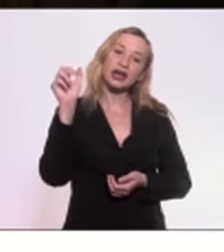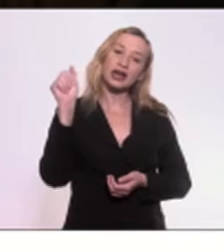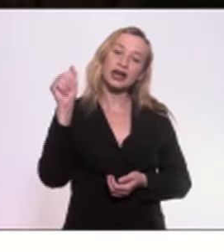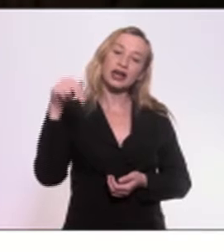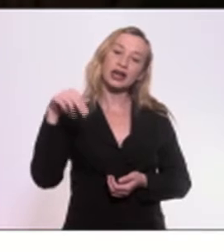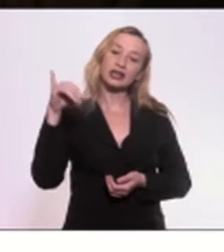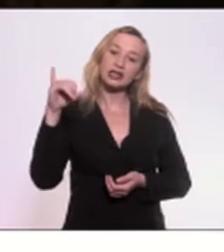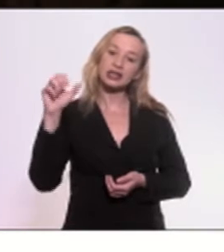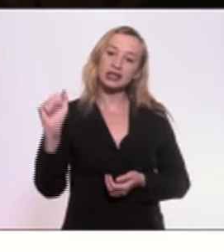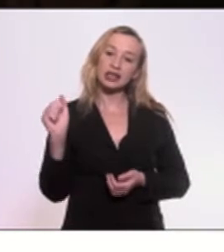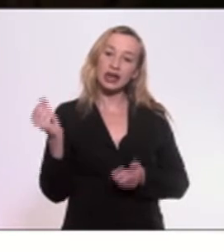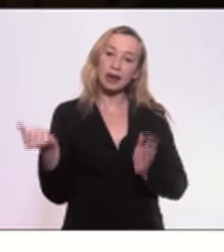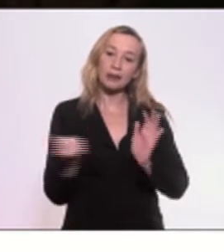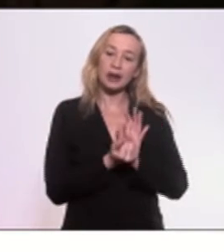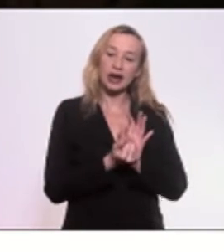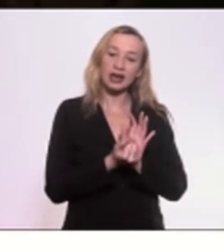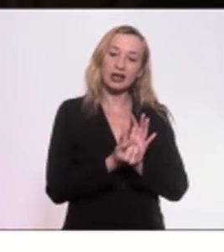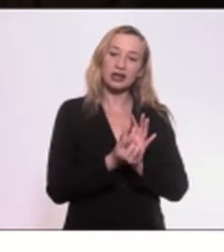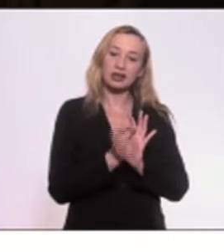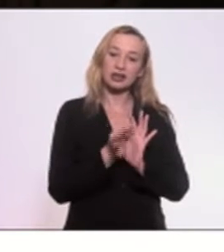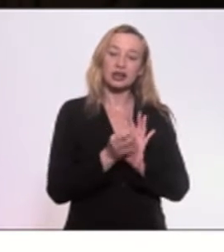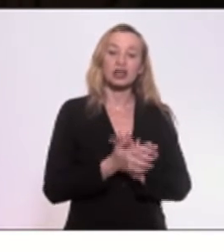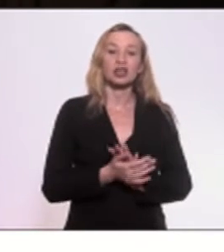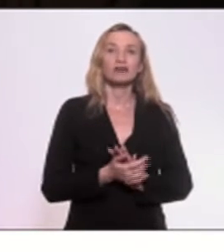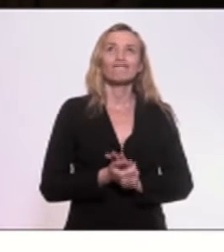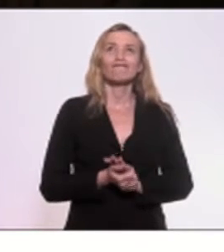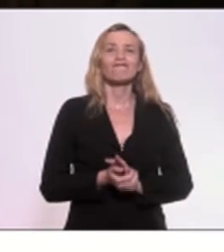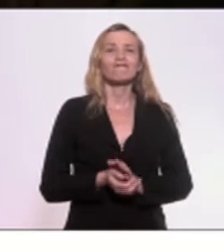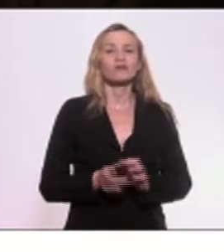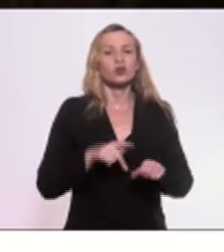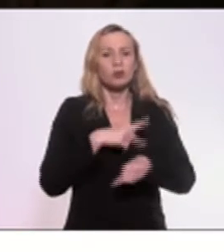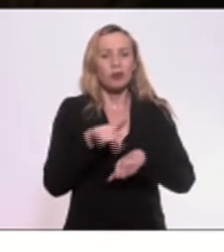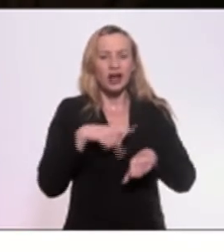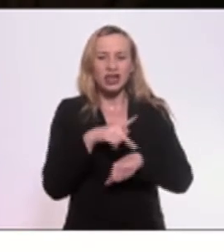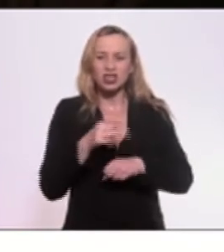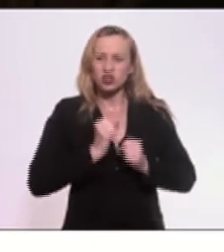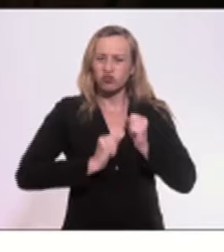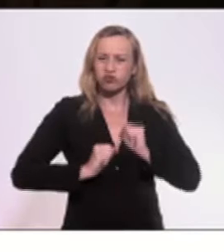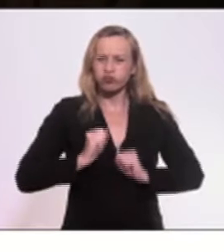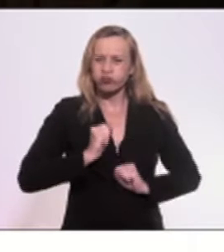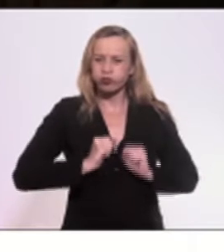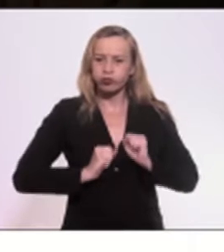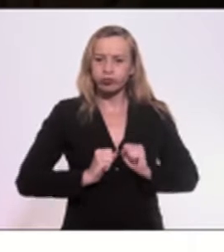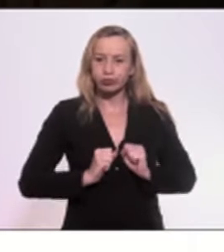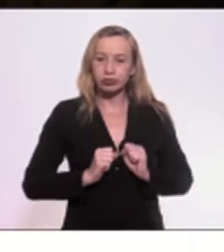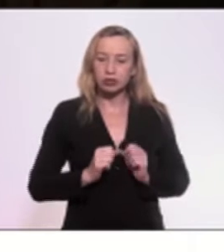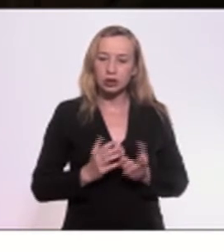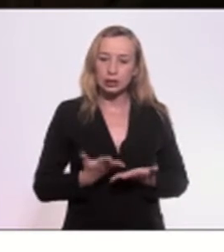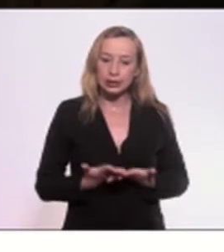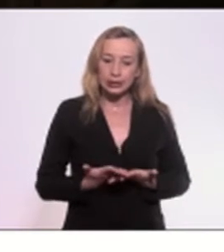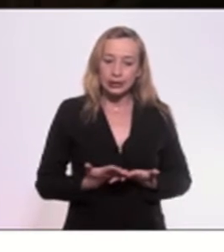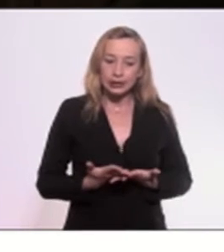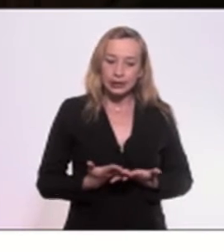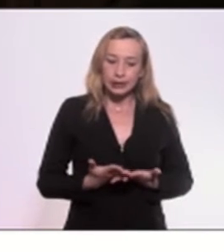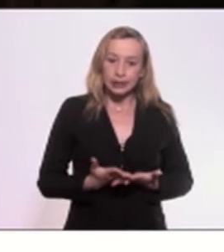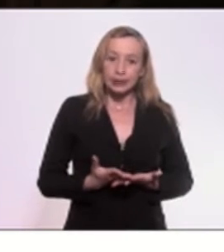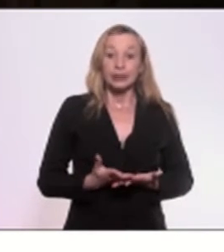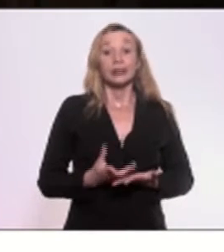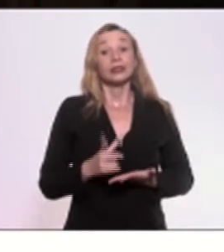E num país de extremos, num país de ódios, nós temos